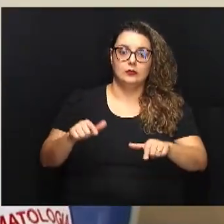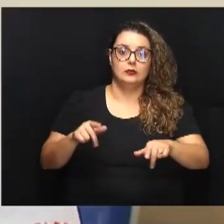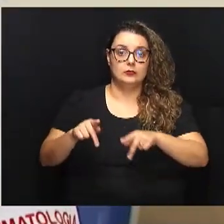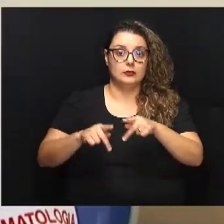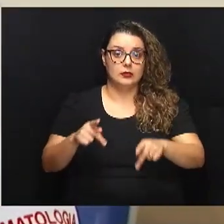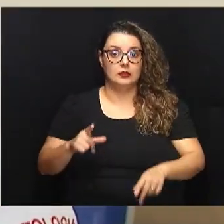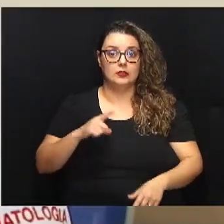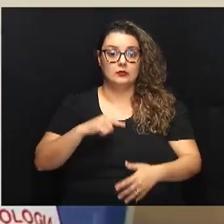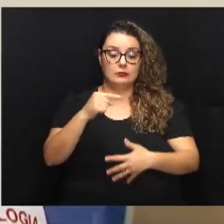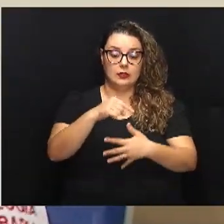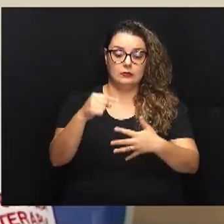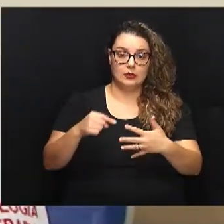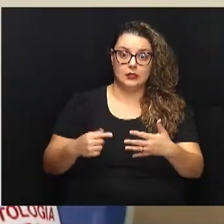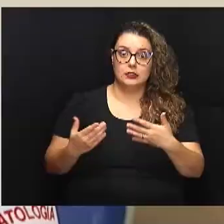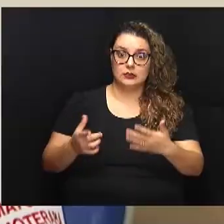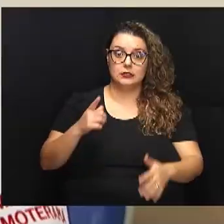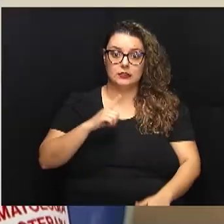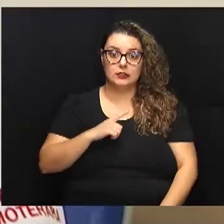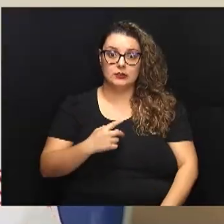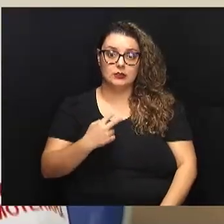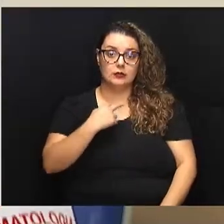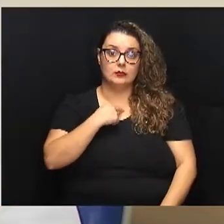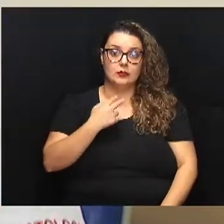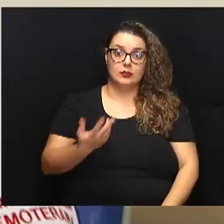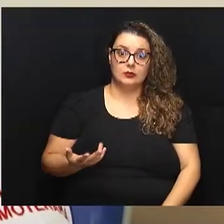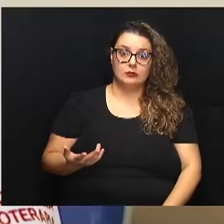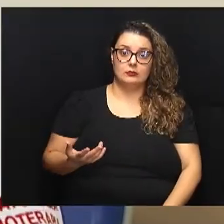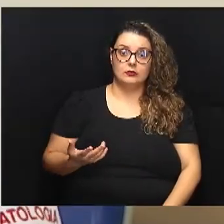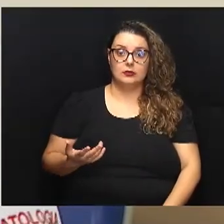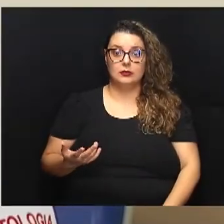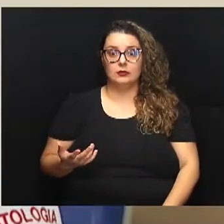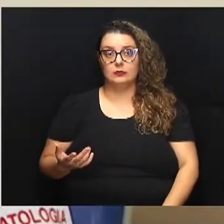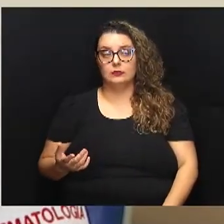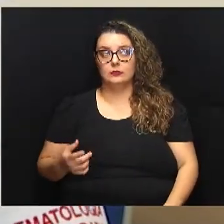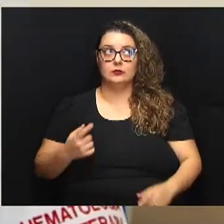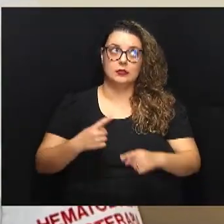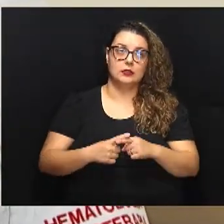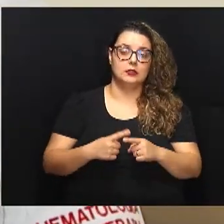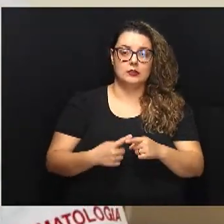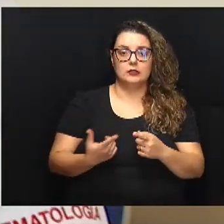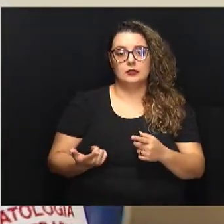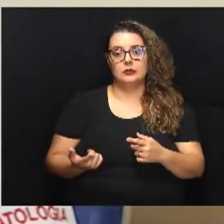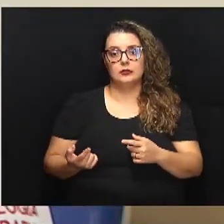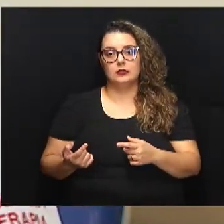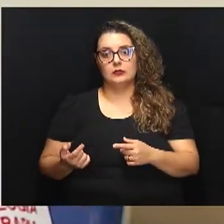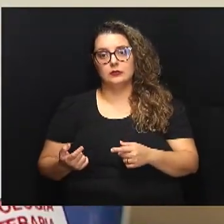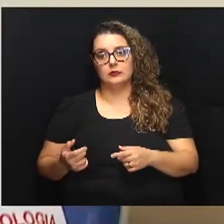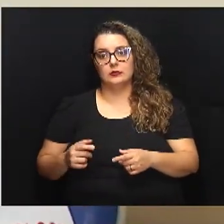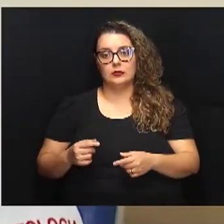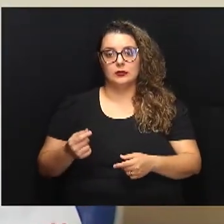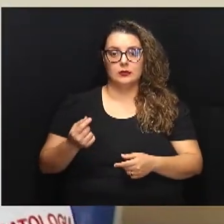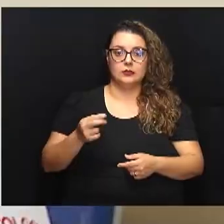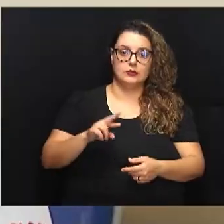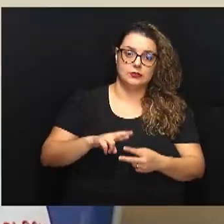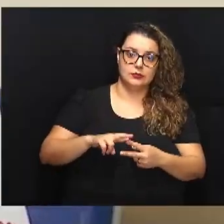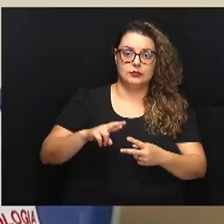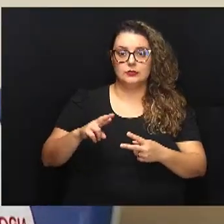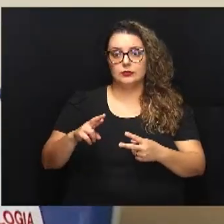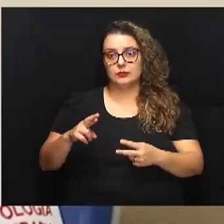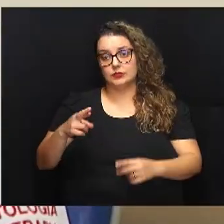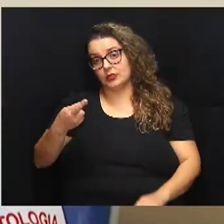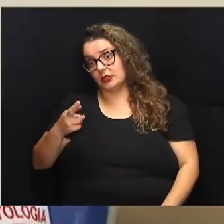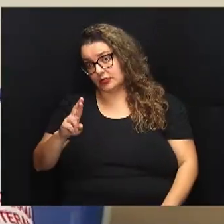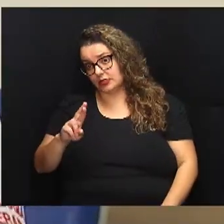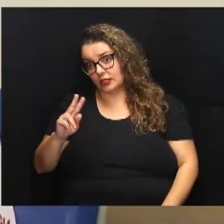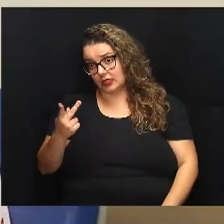Existem critérios para isso, a gente não pode simplesmente dispor, porque tem uma quantidade, né, um pouco engessada de recursos humanos para a gente poder fazer essas